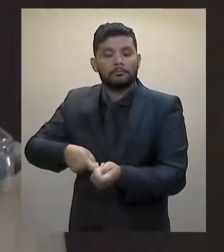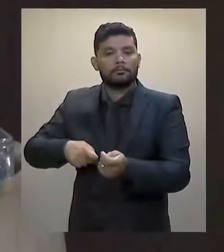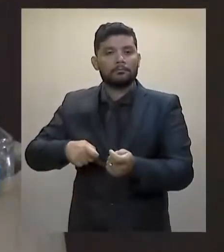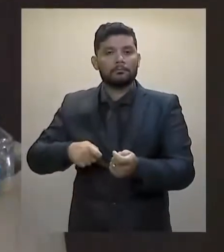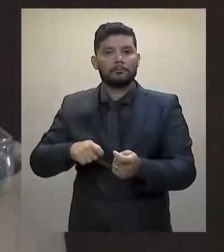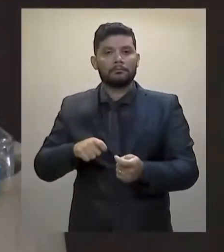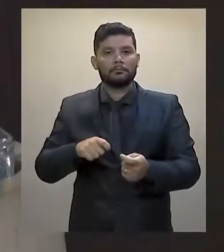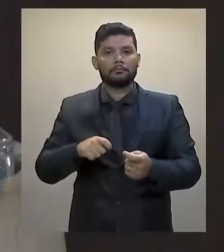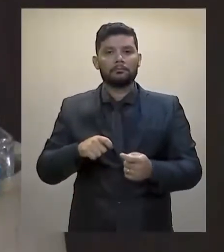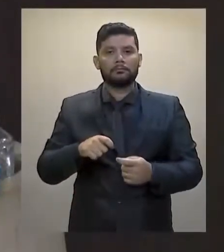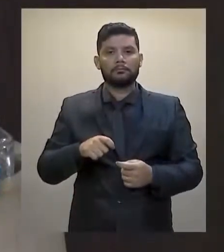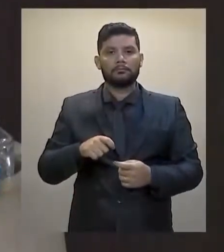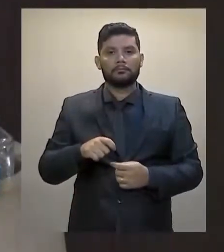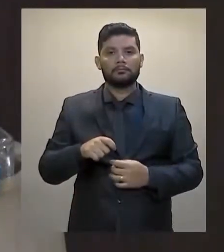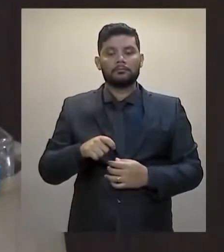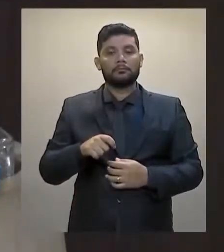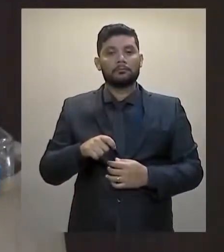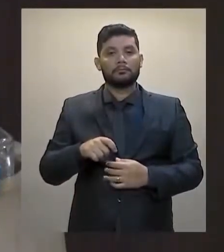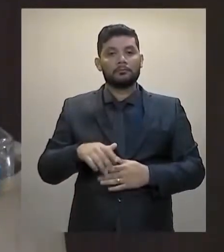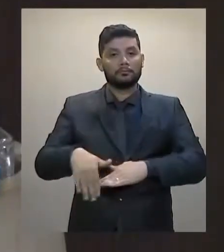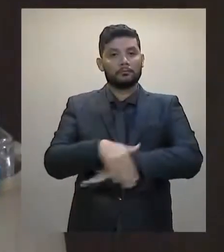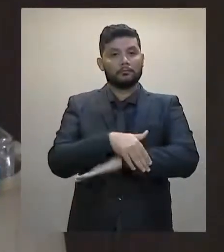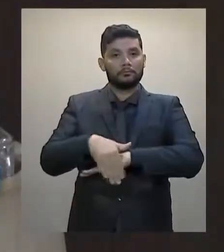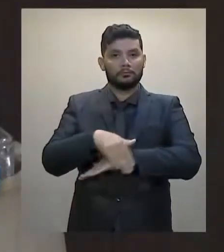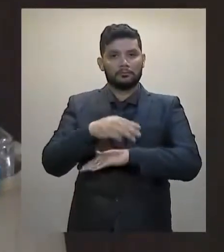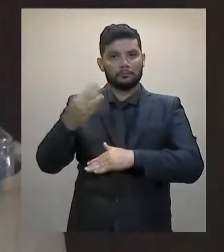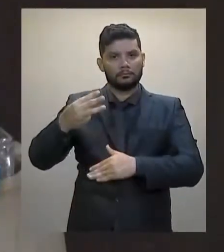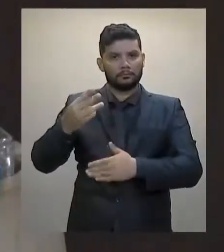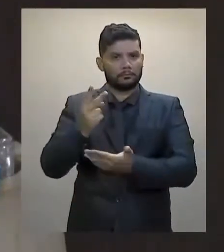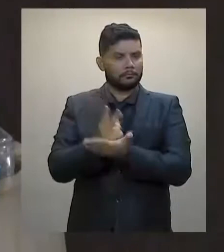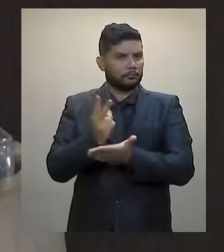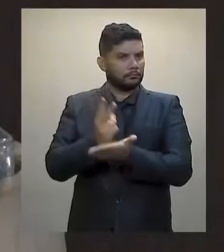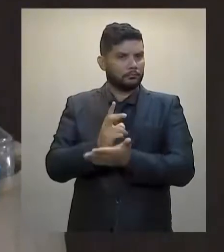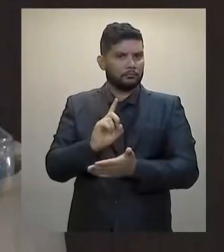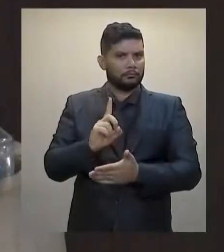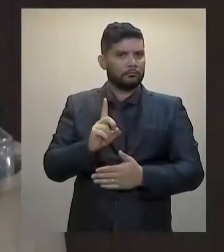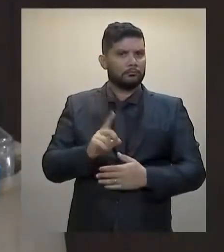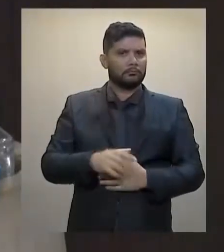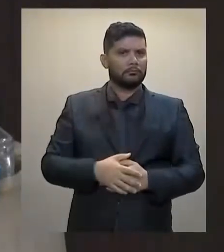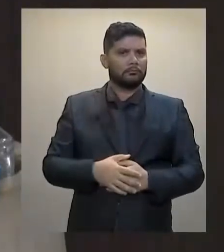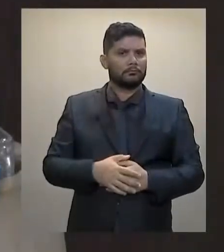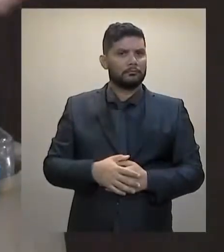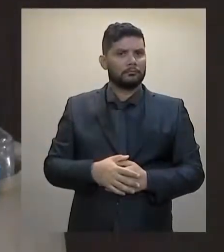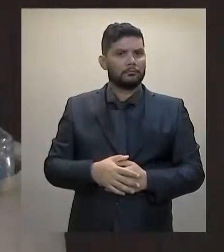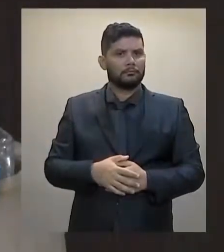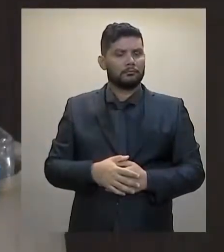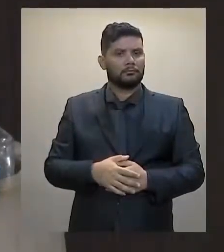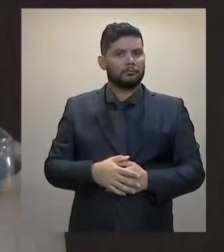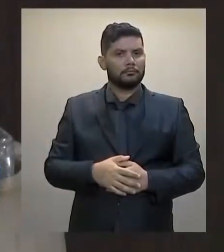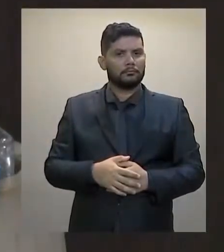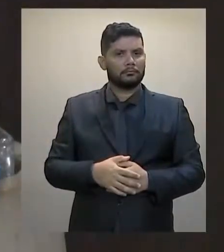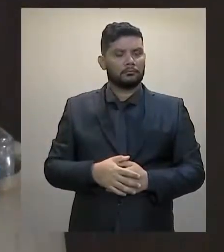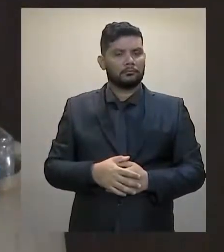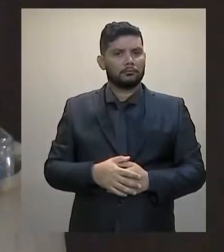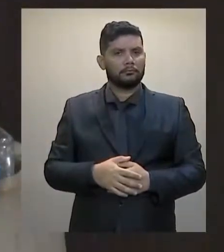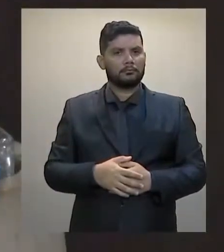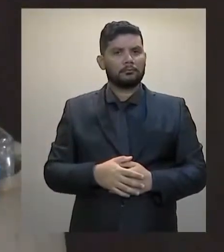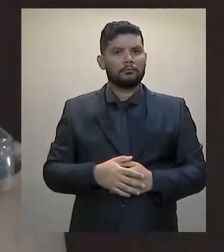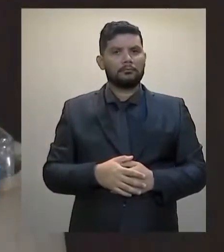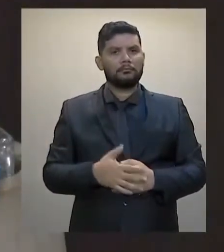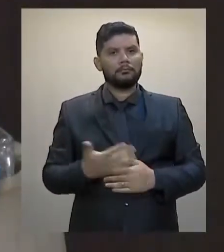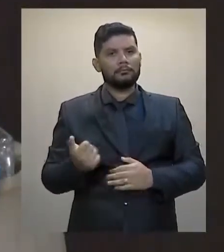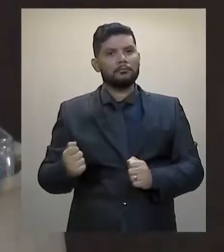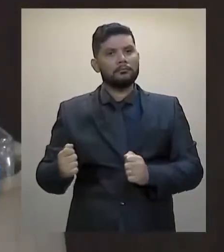o serviço de limpeza urbana ele não foi terceirizado, ele é mantido pela própria realizado pela própria prefeitura com corpo